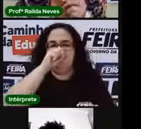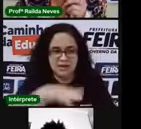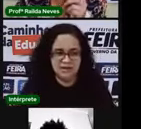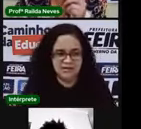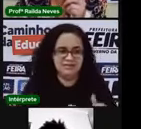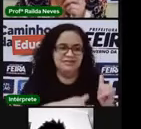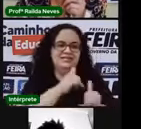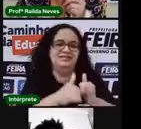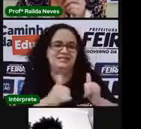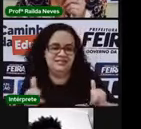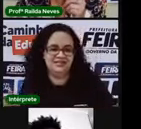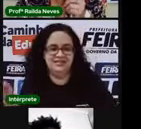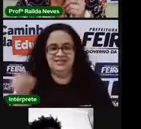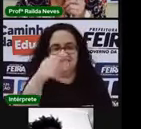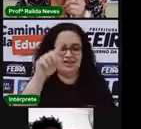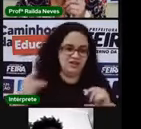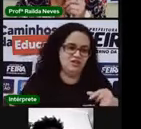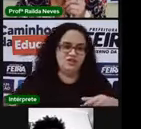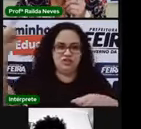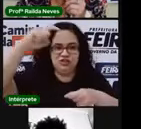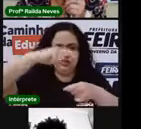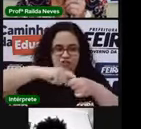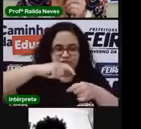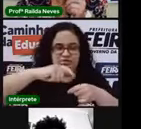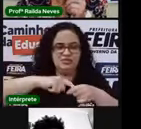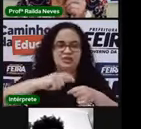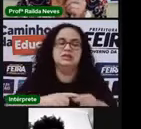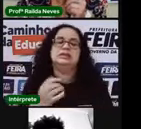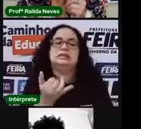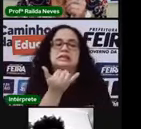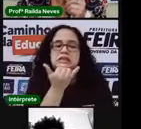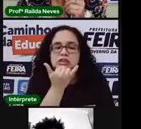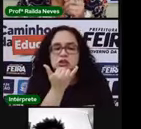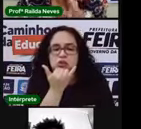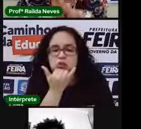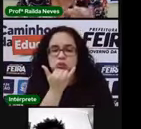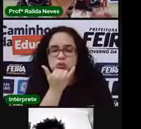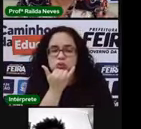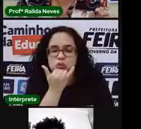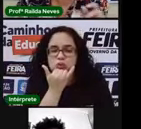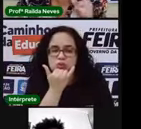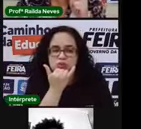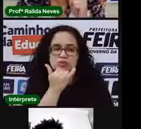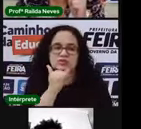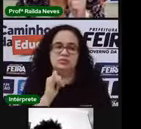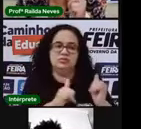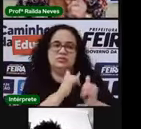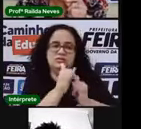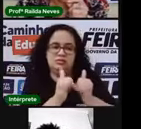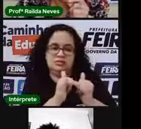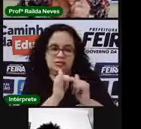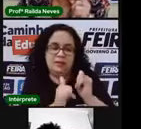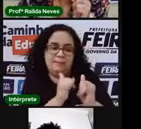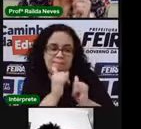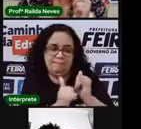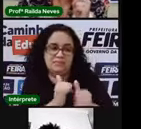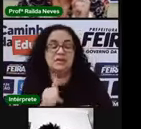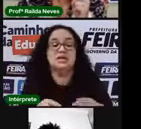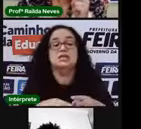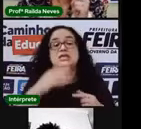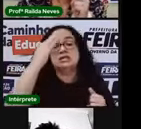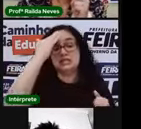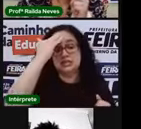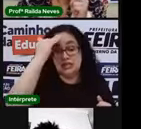caiu, tá, mas a gente tá aqui de volta, mas me desculpem aí por essa por essa quebra, por essa ausência. Mas eu sei que a Prorraiuda,